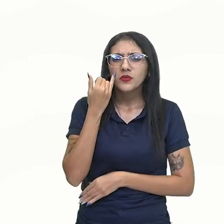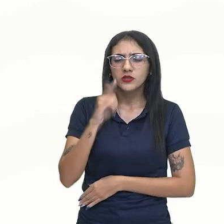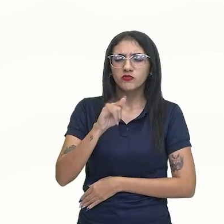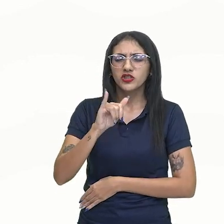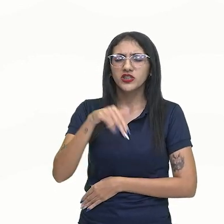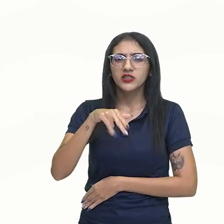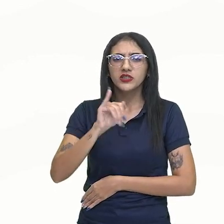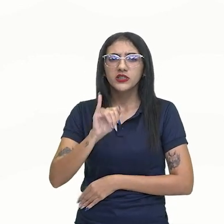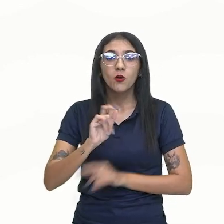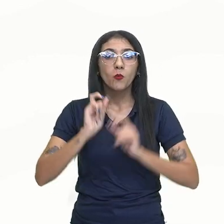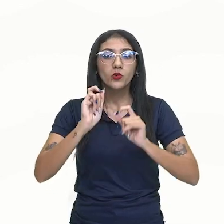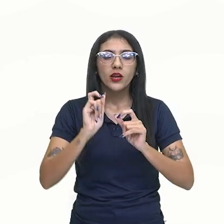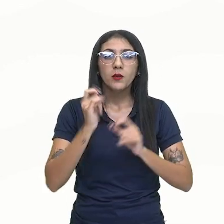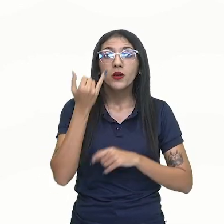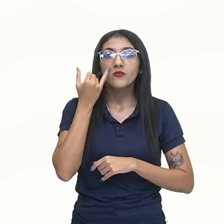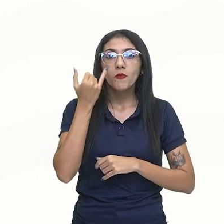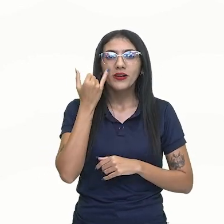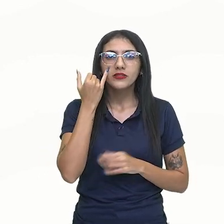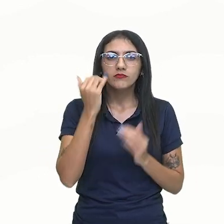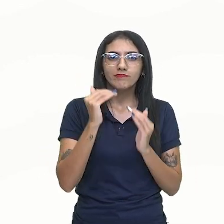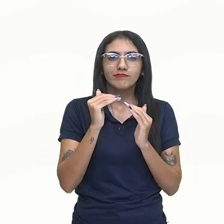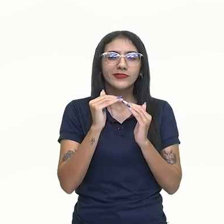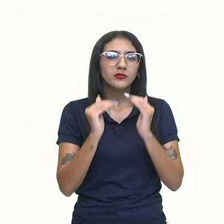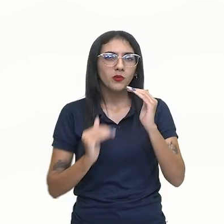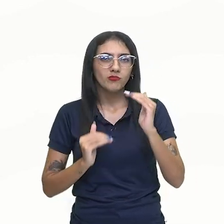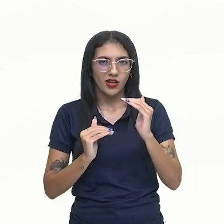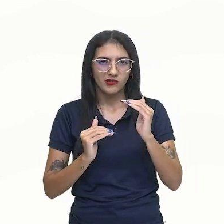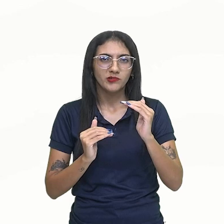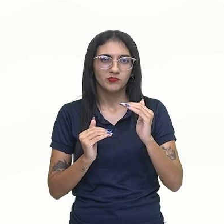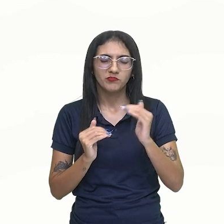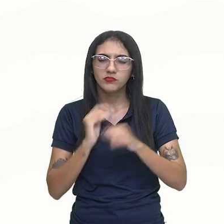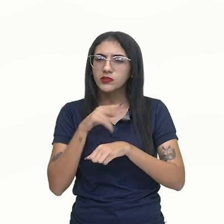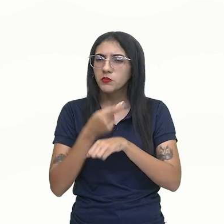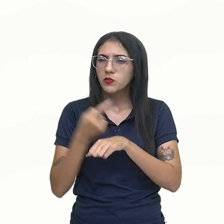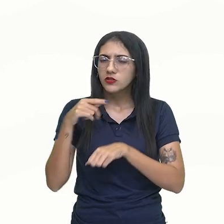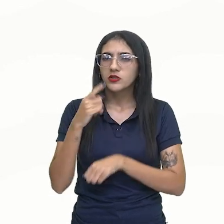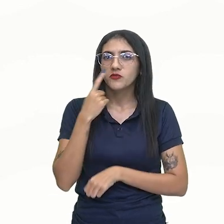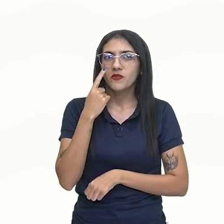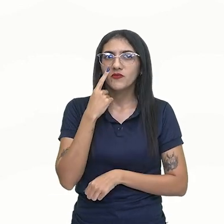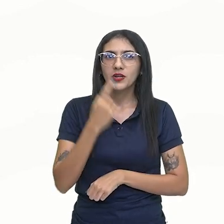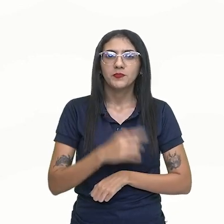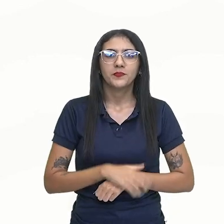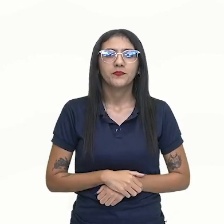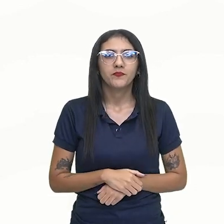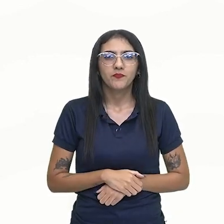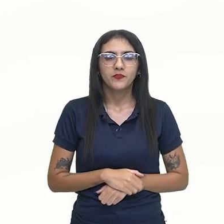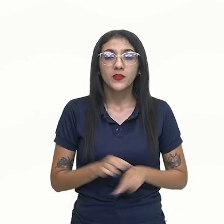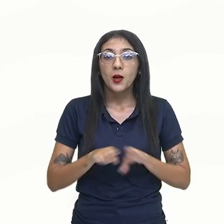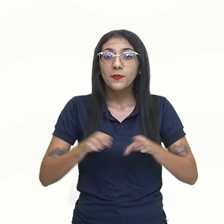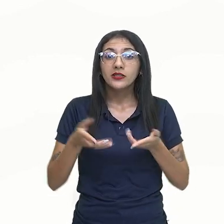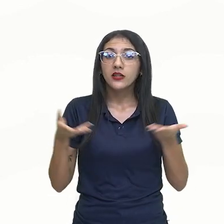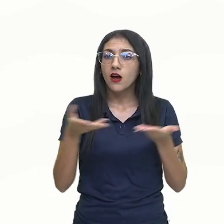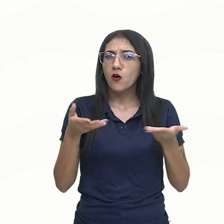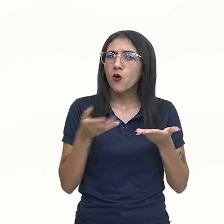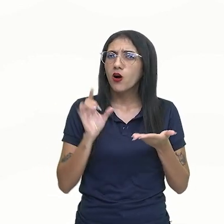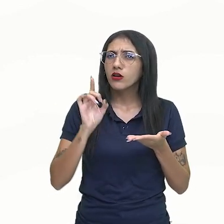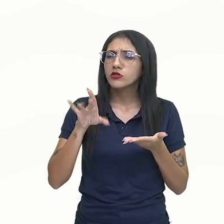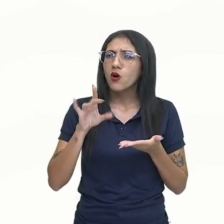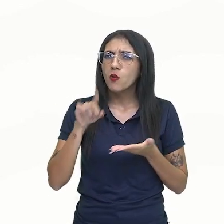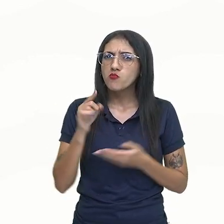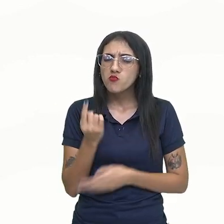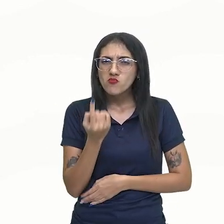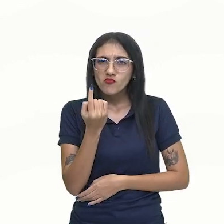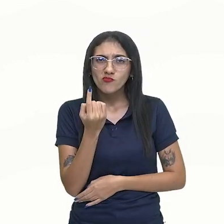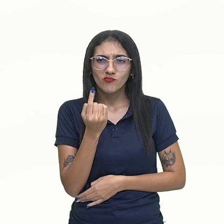de desigualdade, que a gente vai falar sobre ele daqui a pouco. Vamos falar apenas sobre um deles agora, tá? A gente